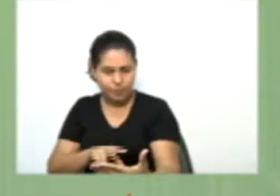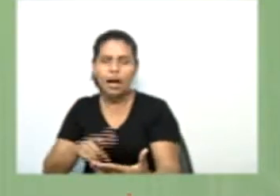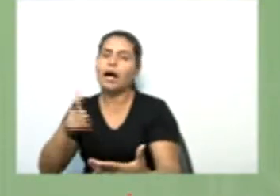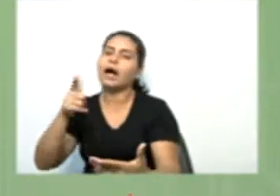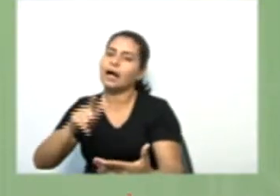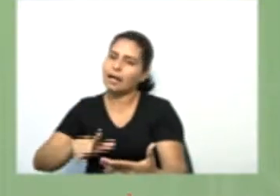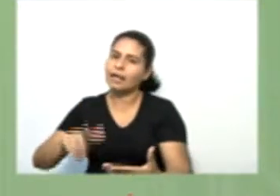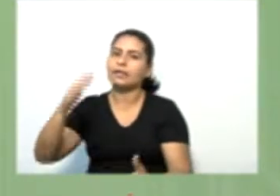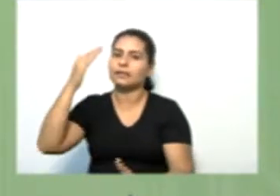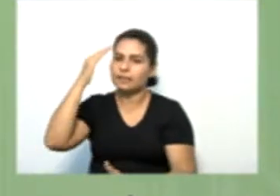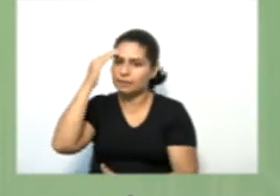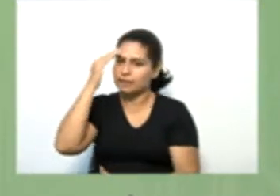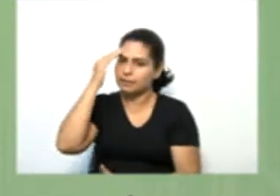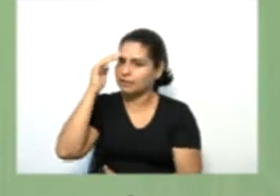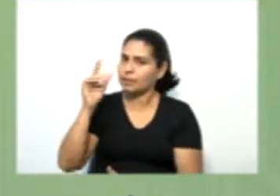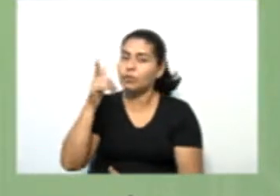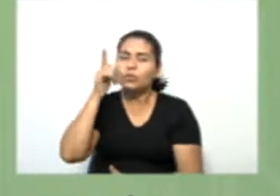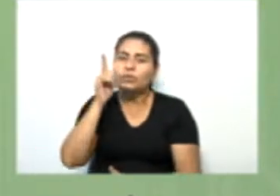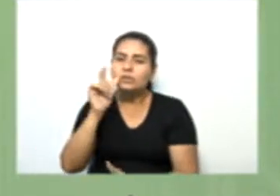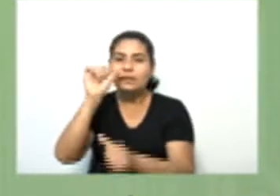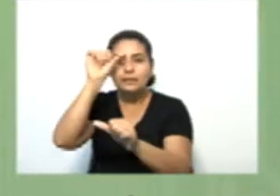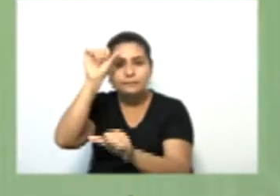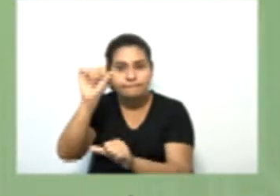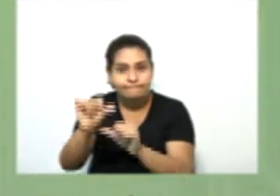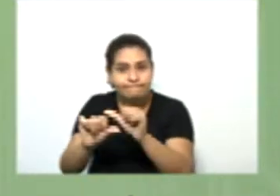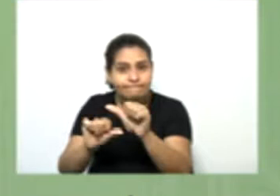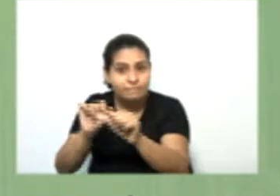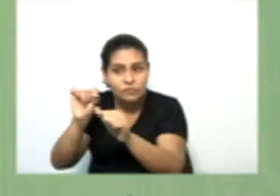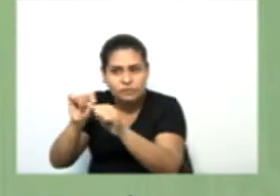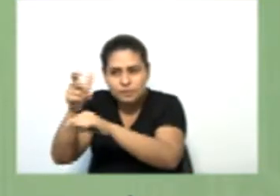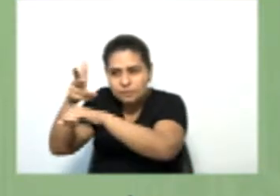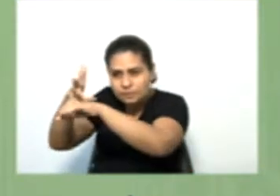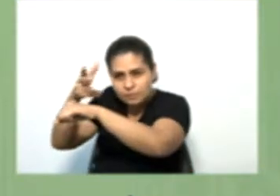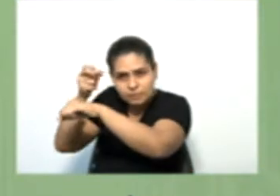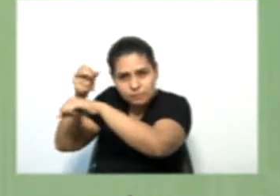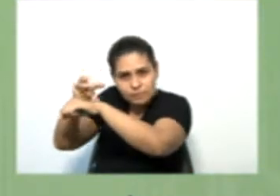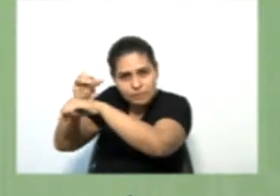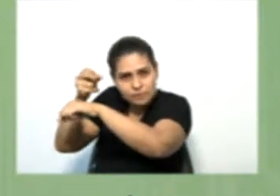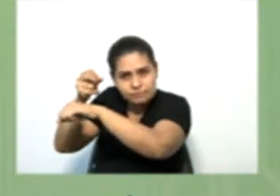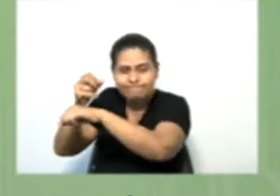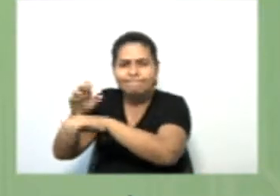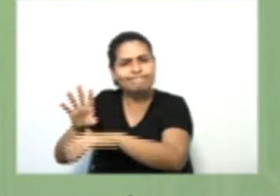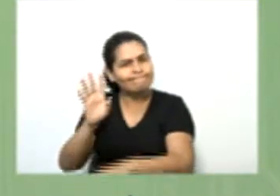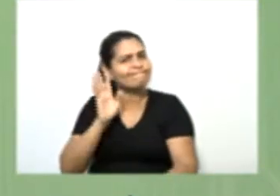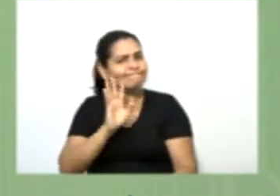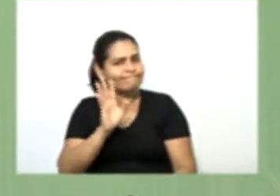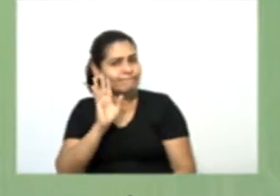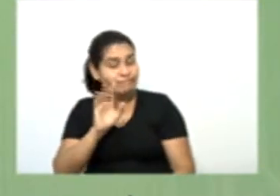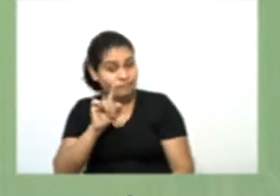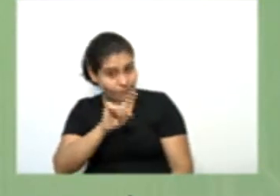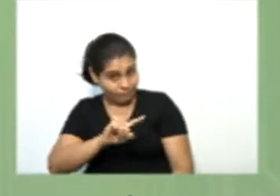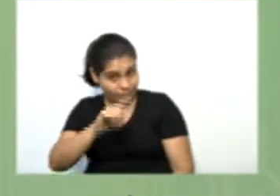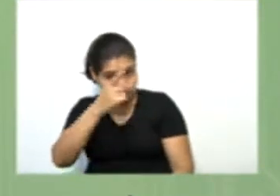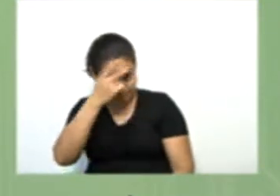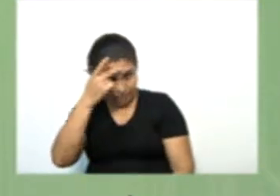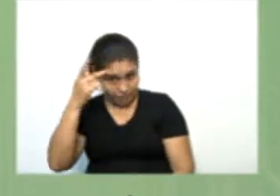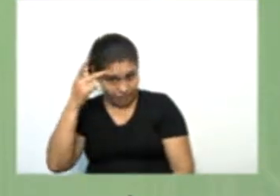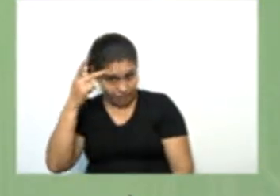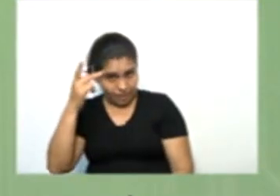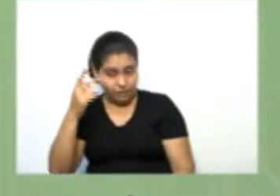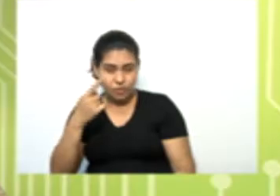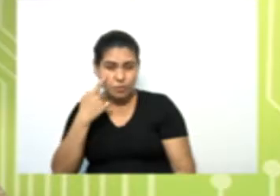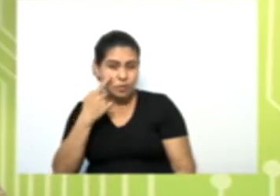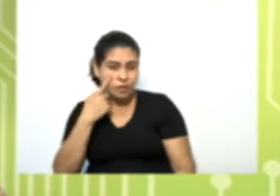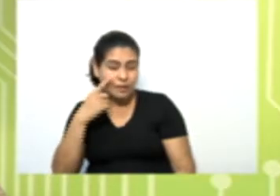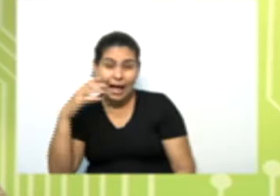ou gravações que foram feitas, ok? Muito legal. Então, gente, Aqui nós vamos